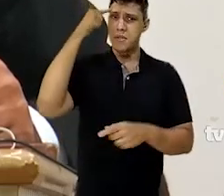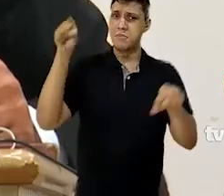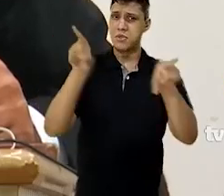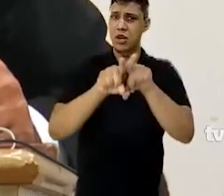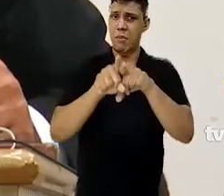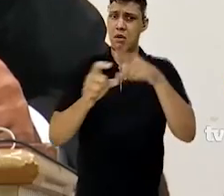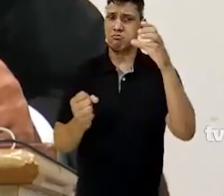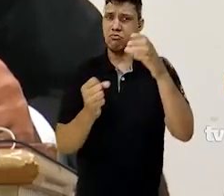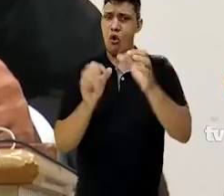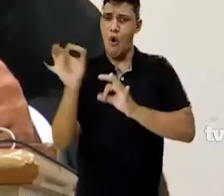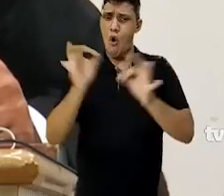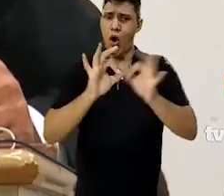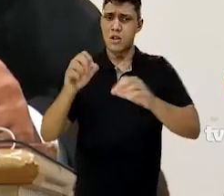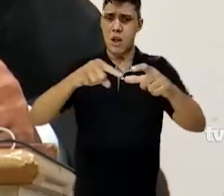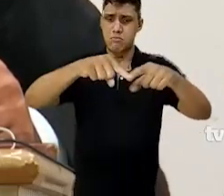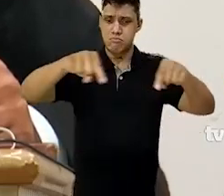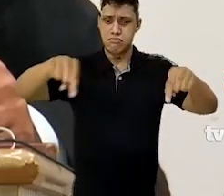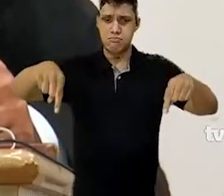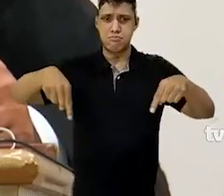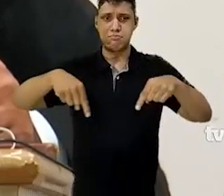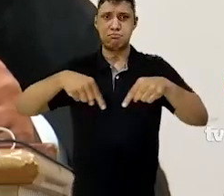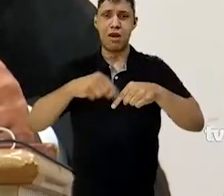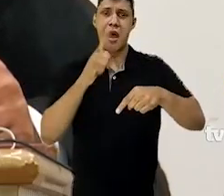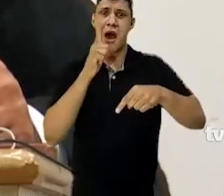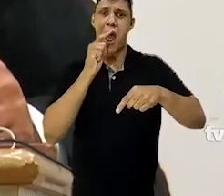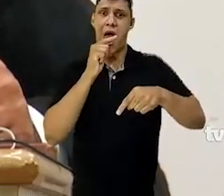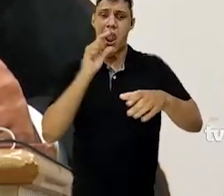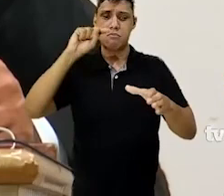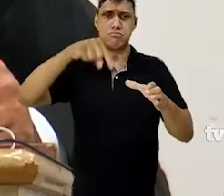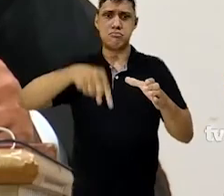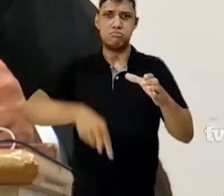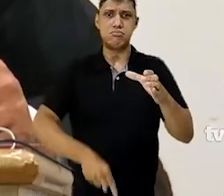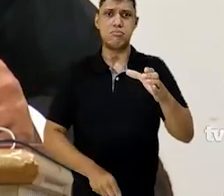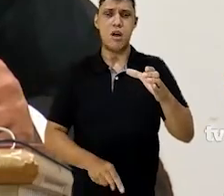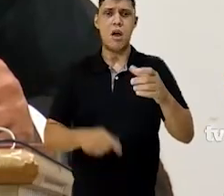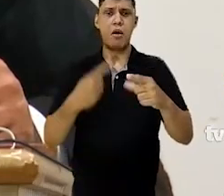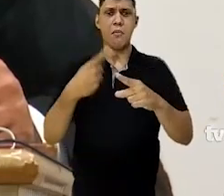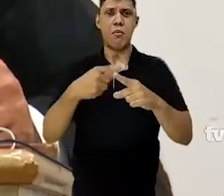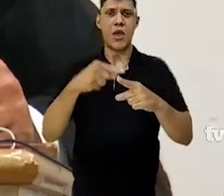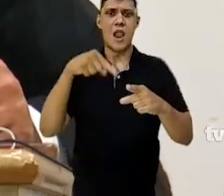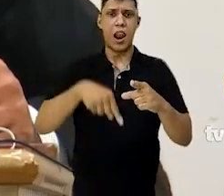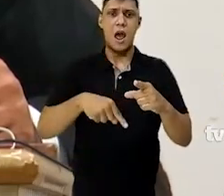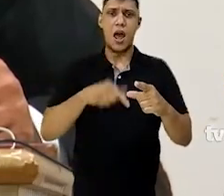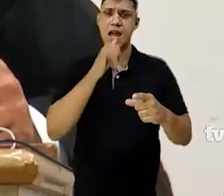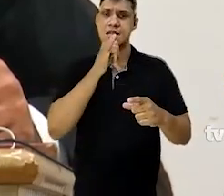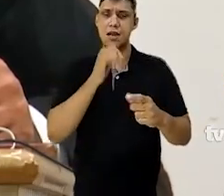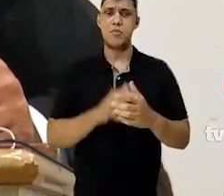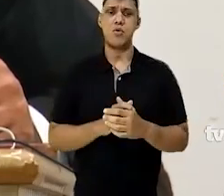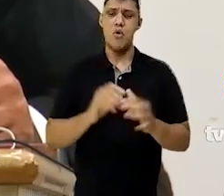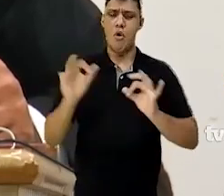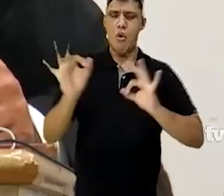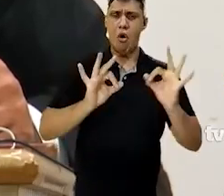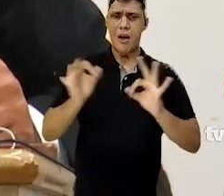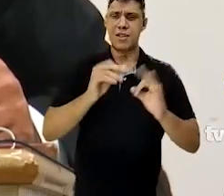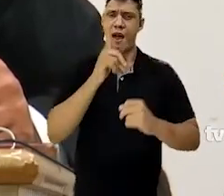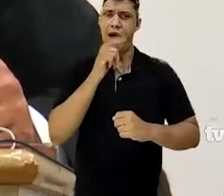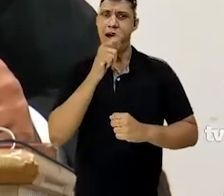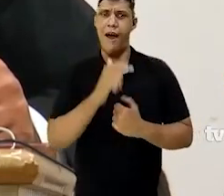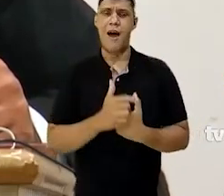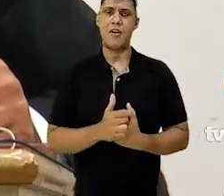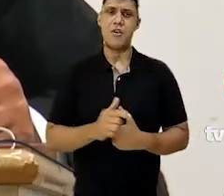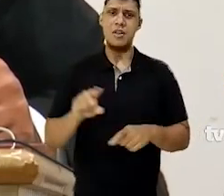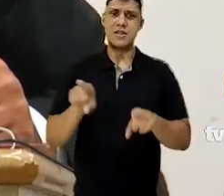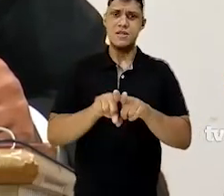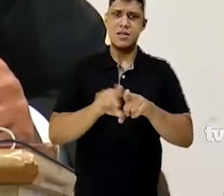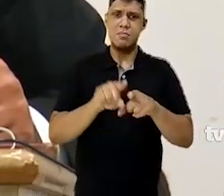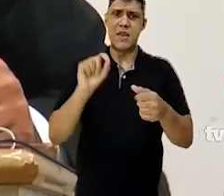Santana, para que o Poço de Santana possa ser utilizado, aquela água com tratamento, depois reutilizado, a criação de